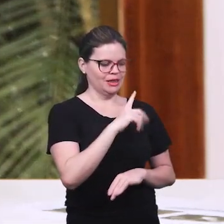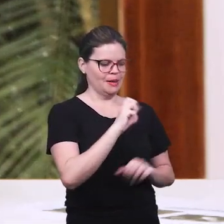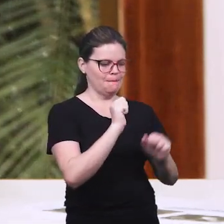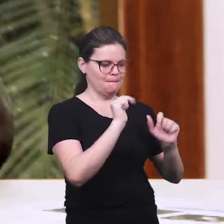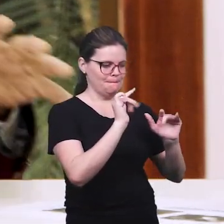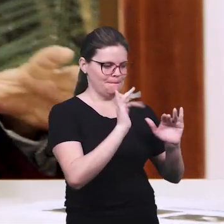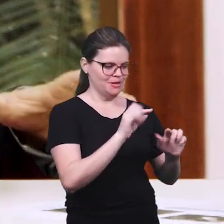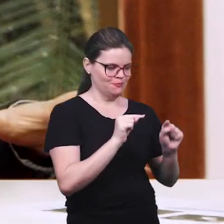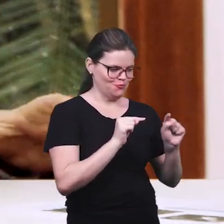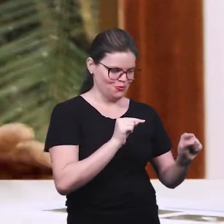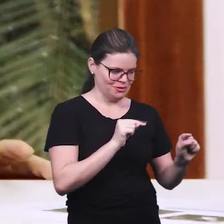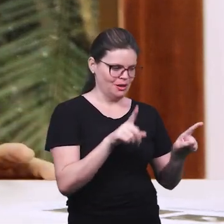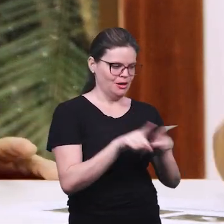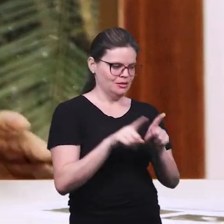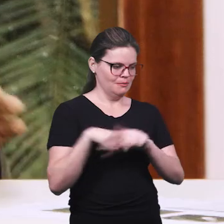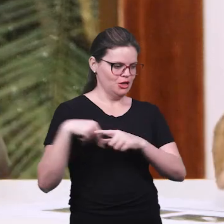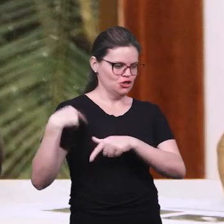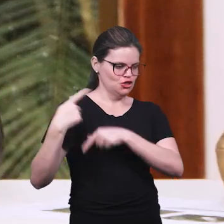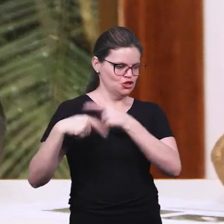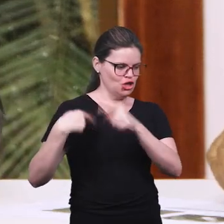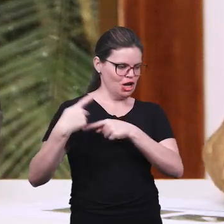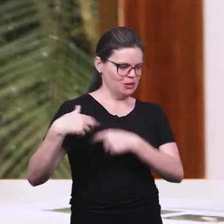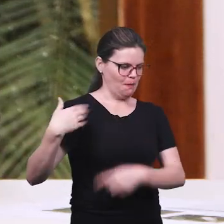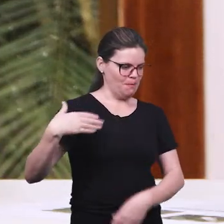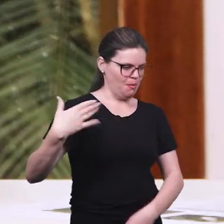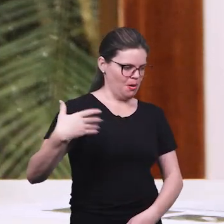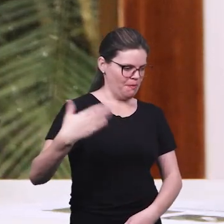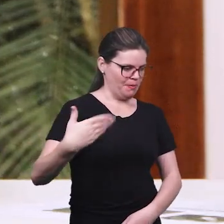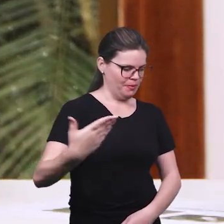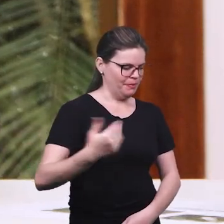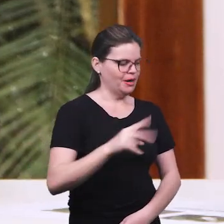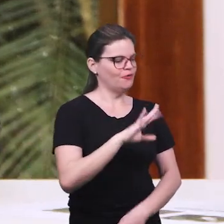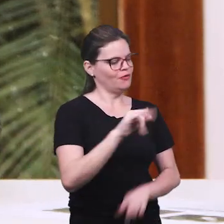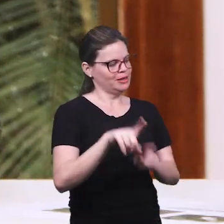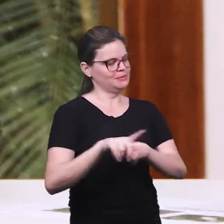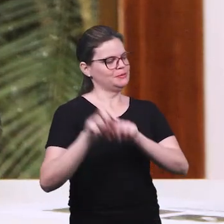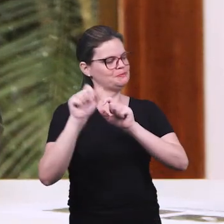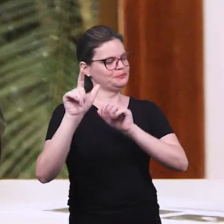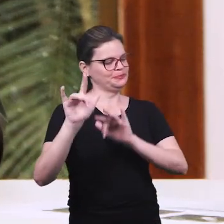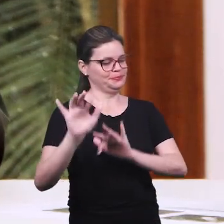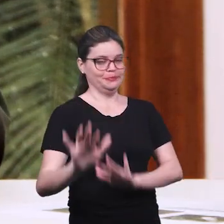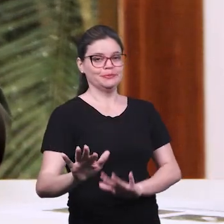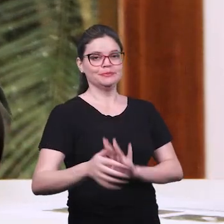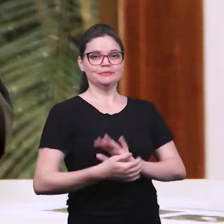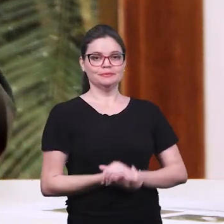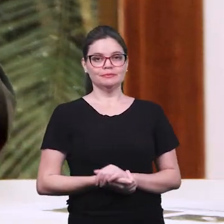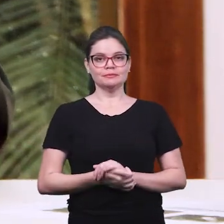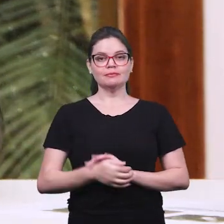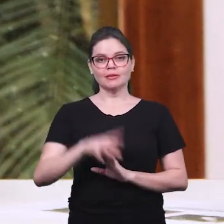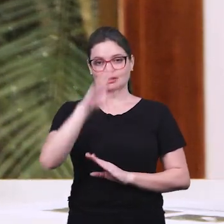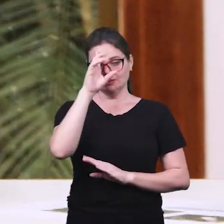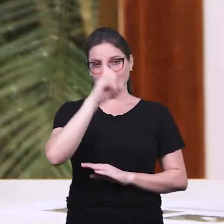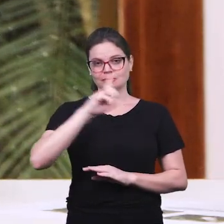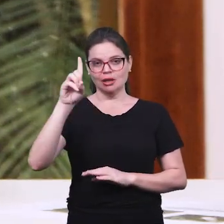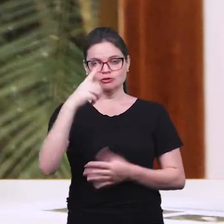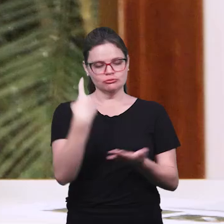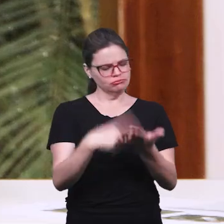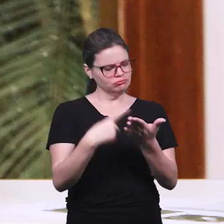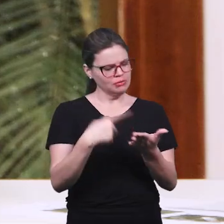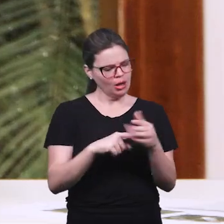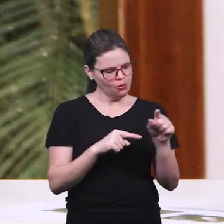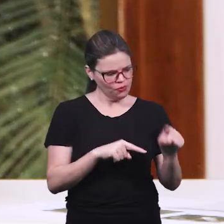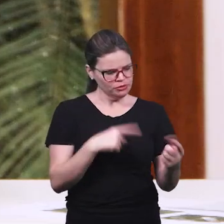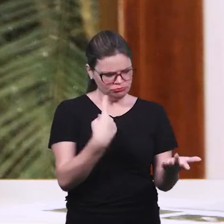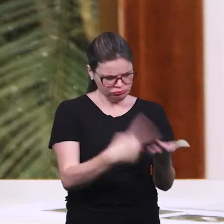e toda a sua descendência. Então Deus já estava falando com Abraão de, além da aliança que fez